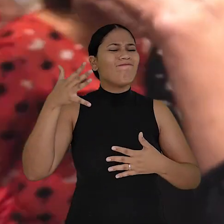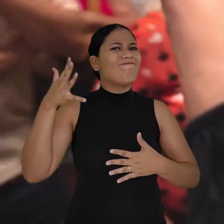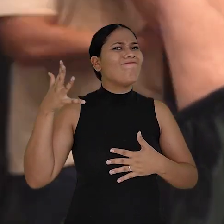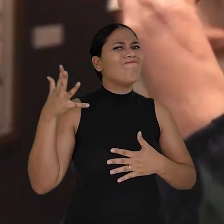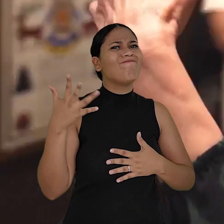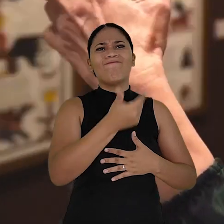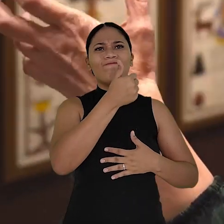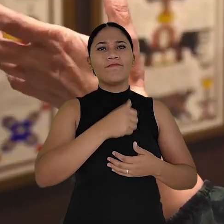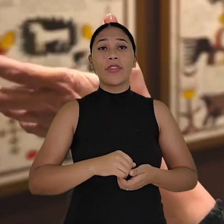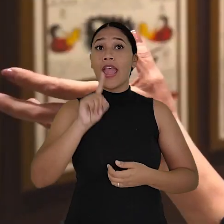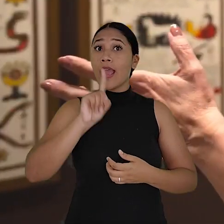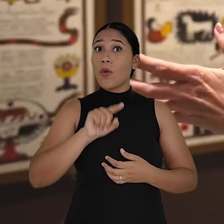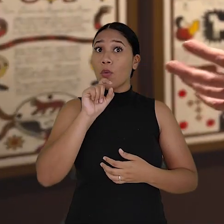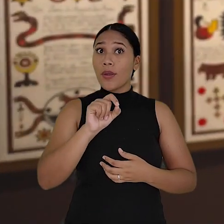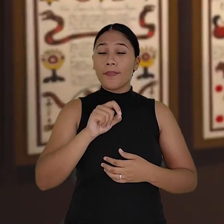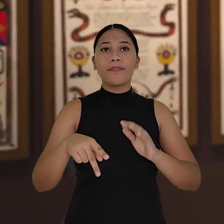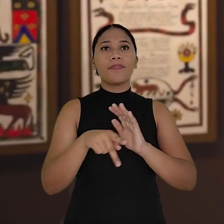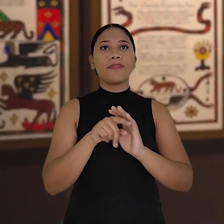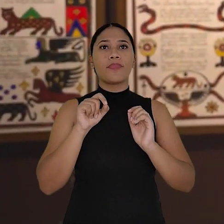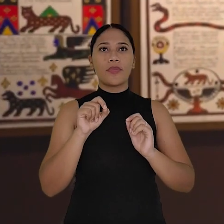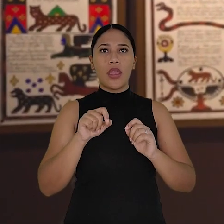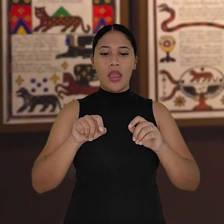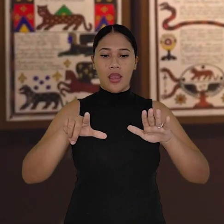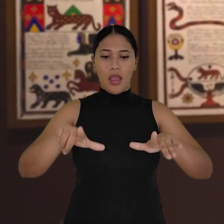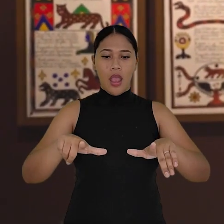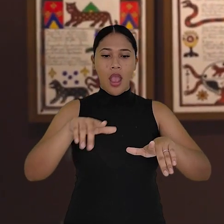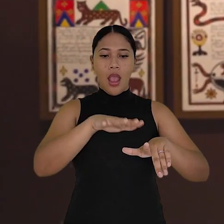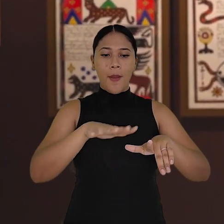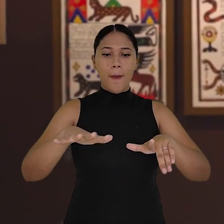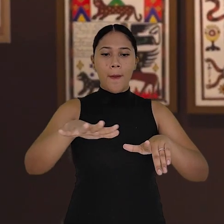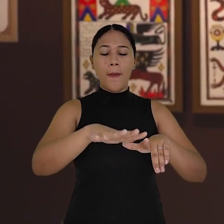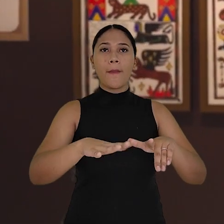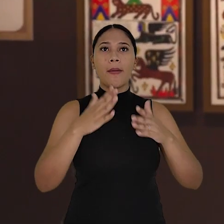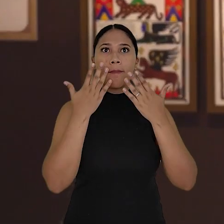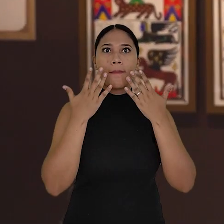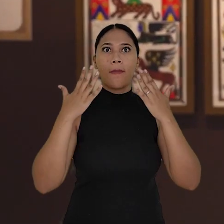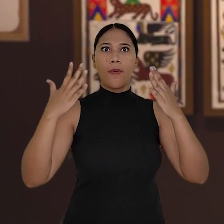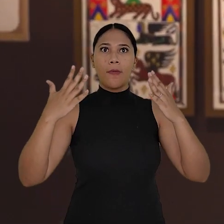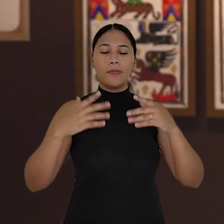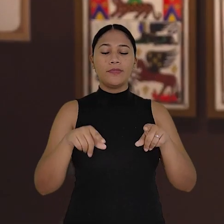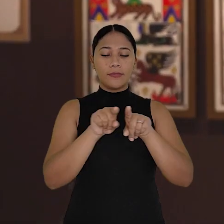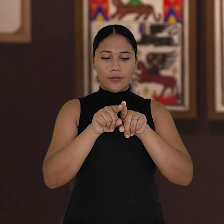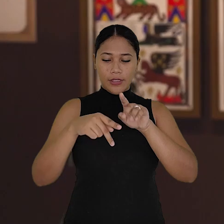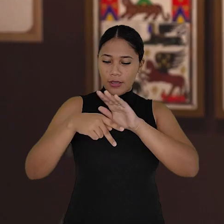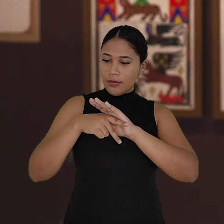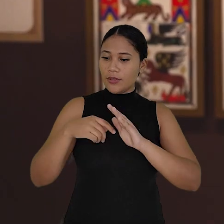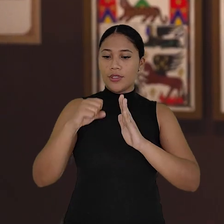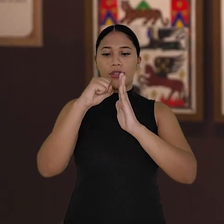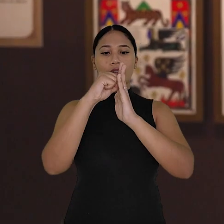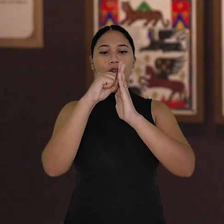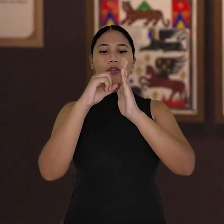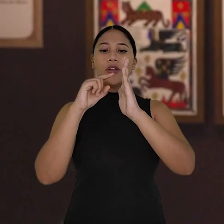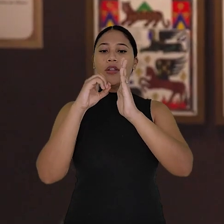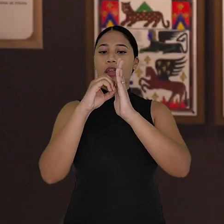coisa excepcional, que são as iluminogravuras de Ariano, que ele